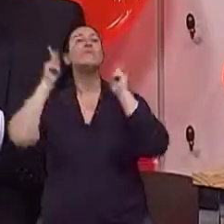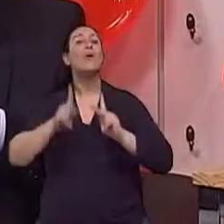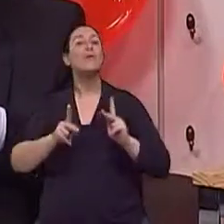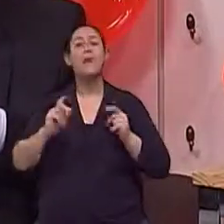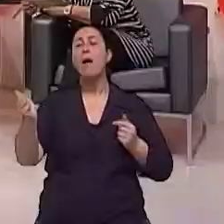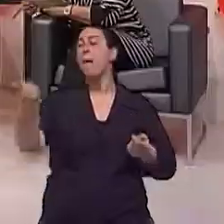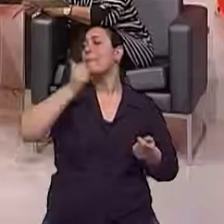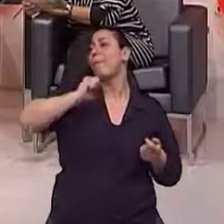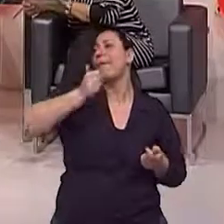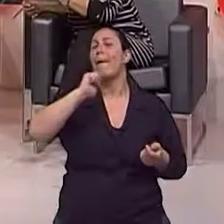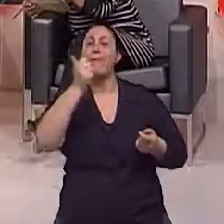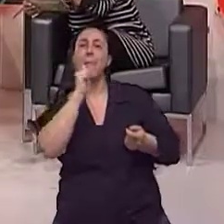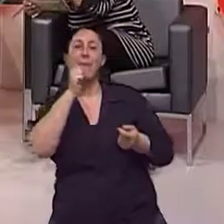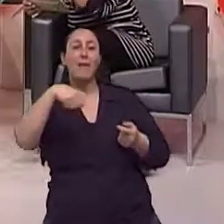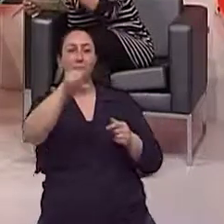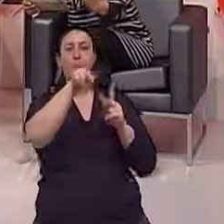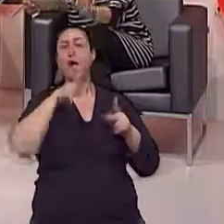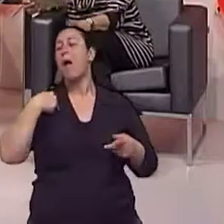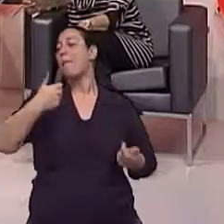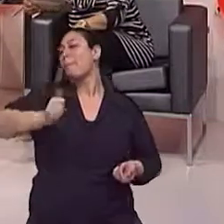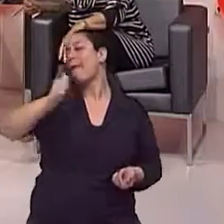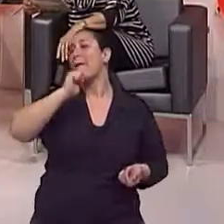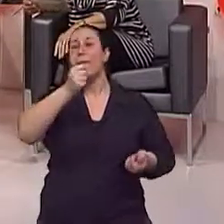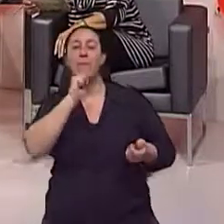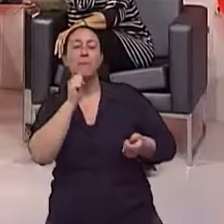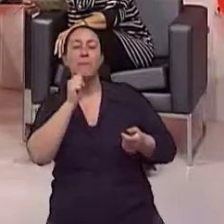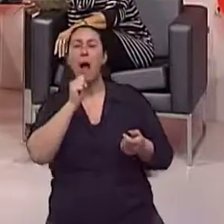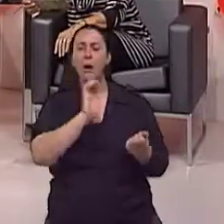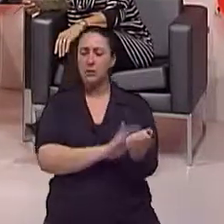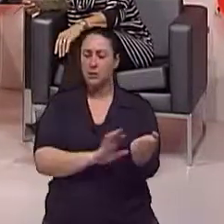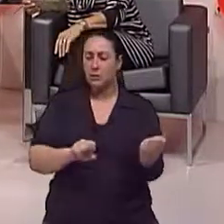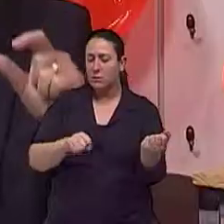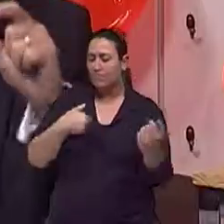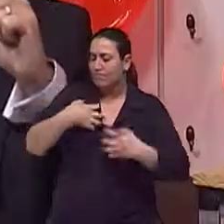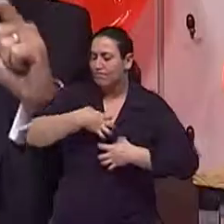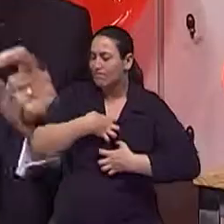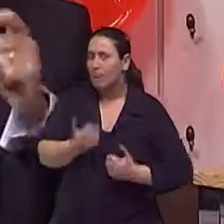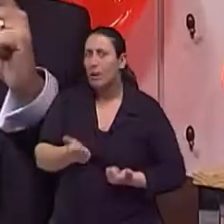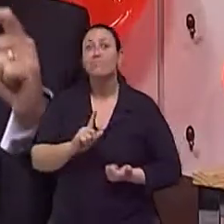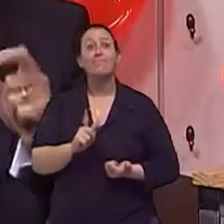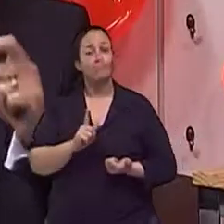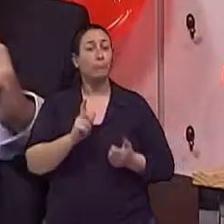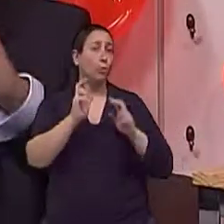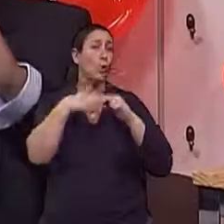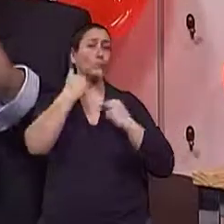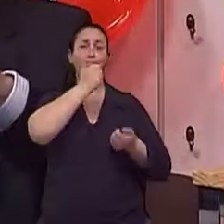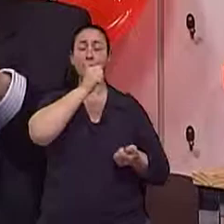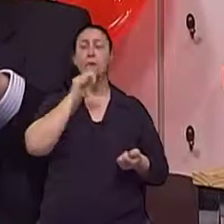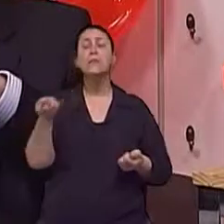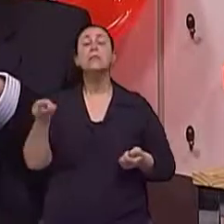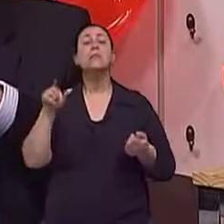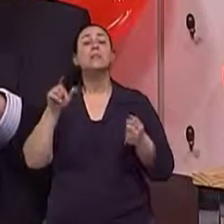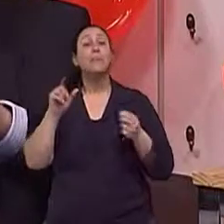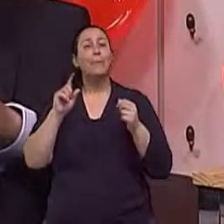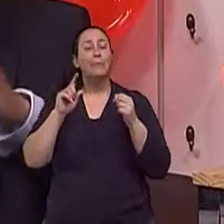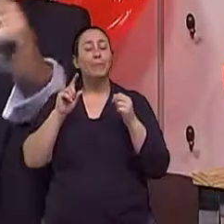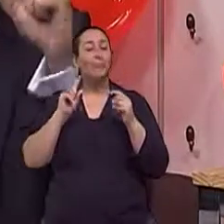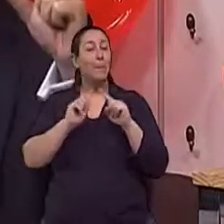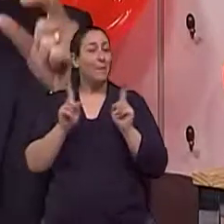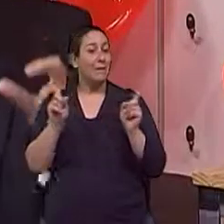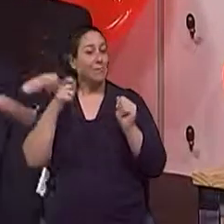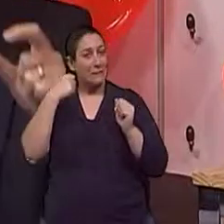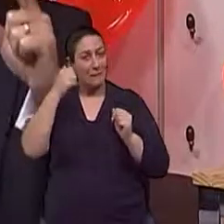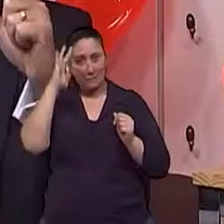associado mas já são já são importantes em relação ao álcool disso é que assim